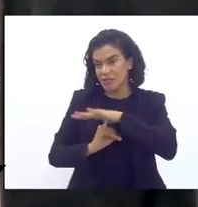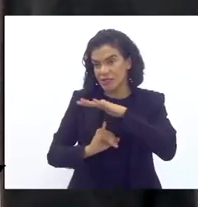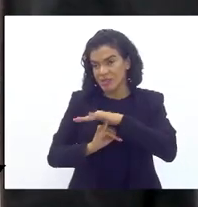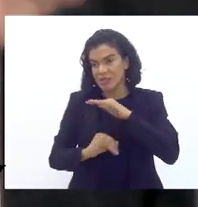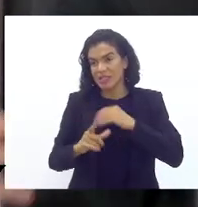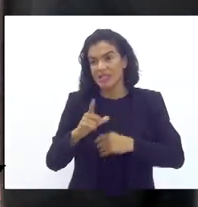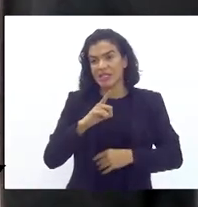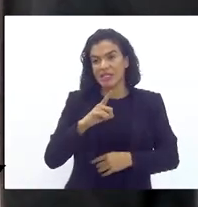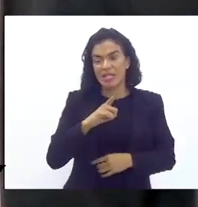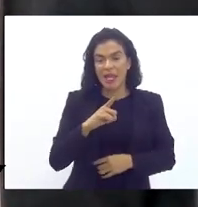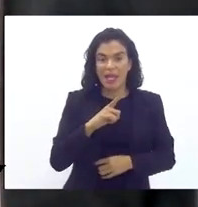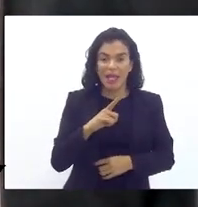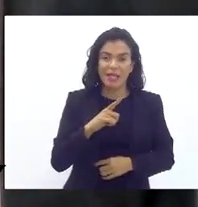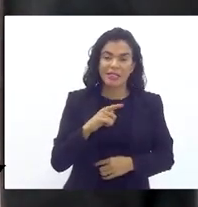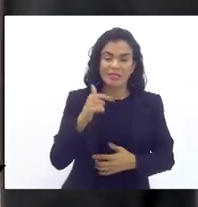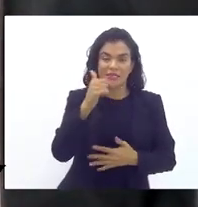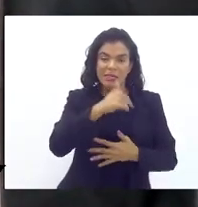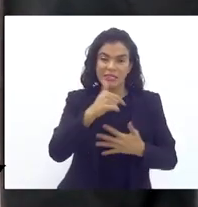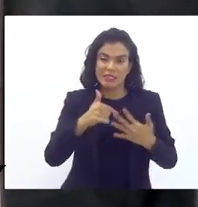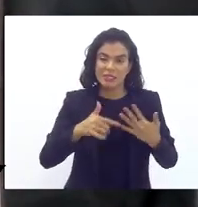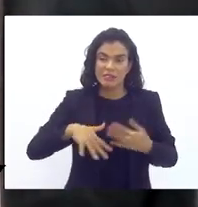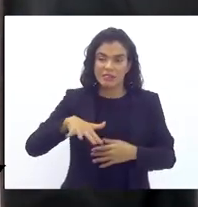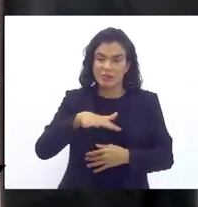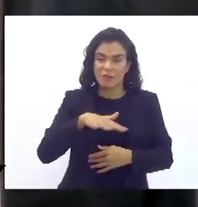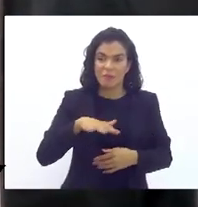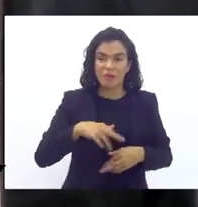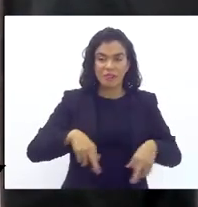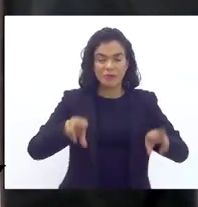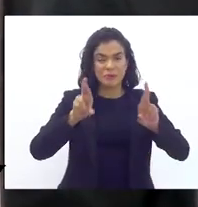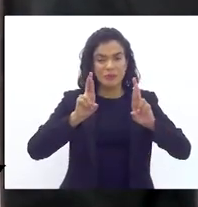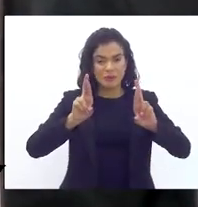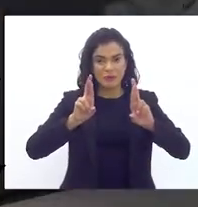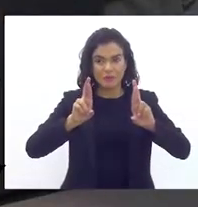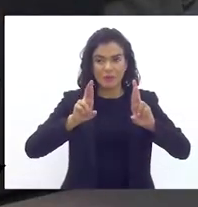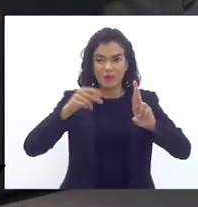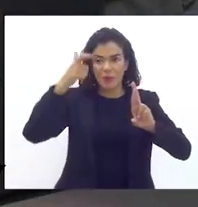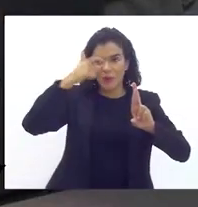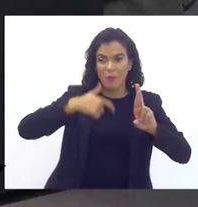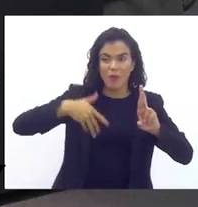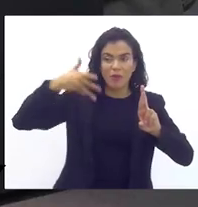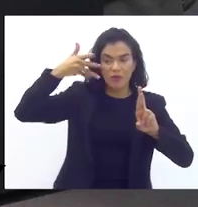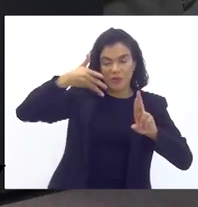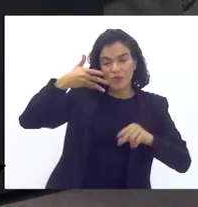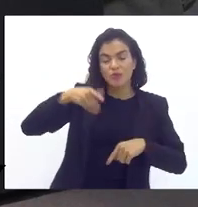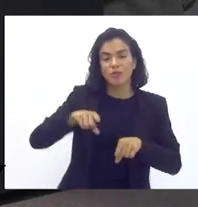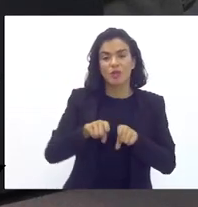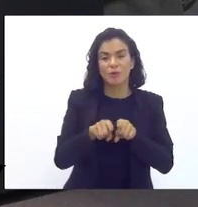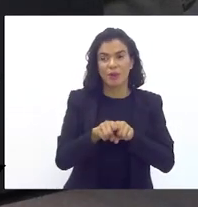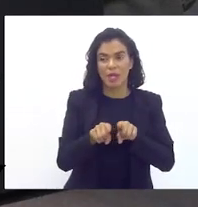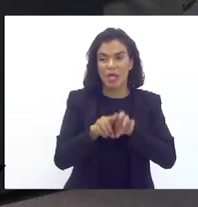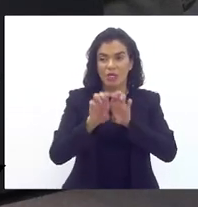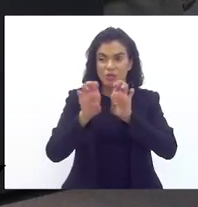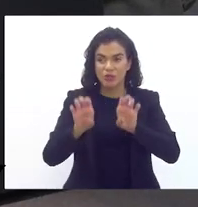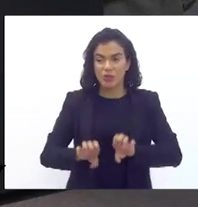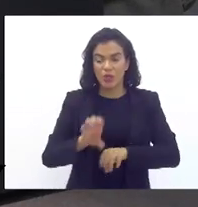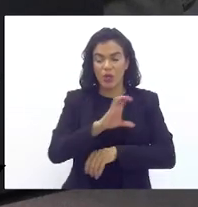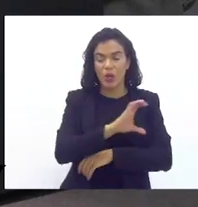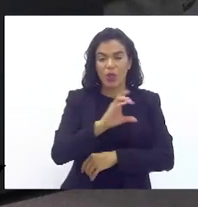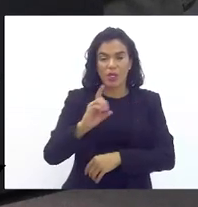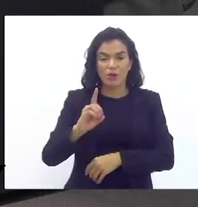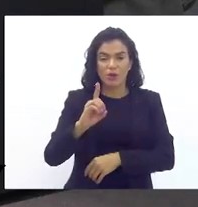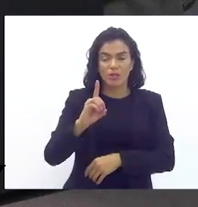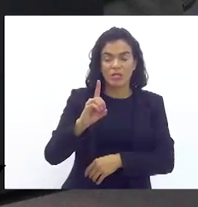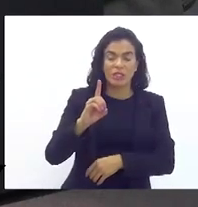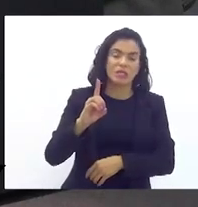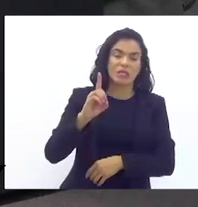tem as nossas prerroga hoje mas eu espero que que a minha fala e que a nossa estrutura da coordenadora de direitos humanos